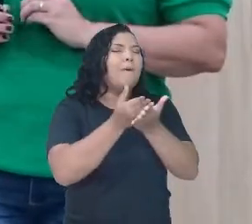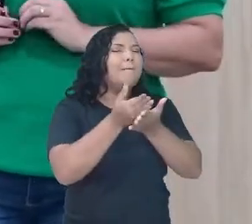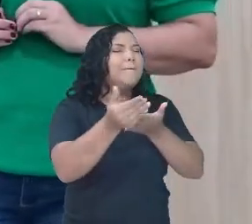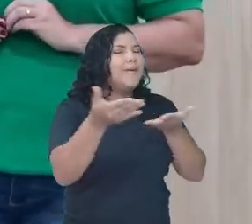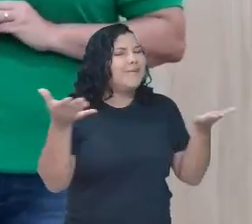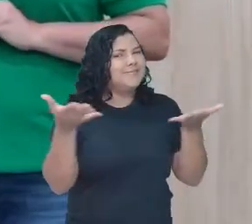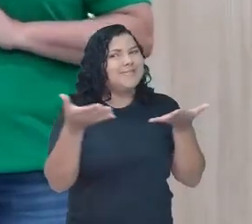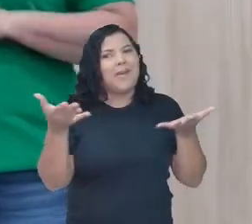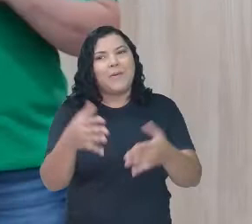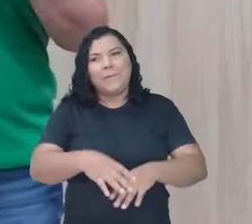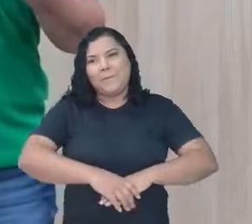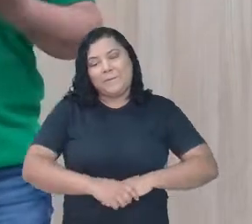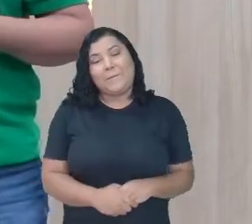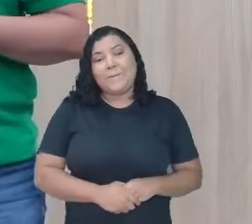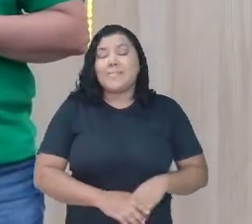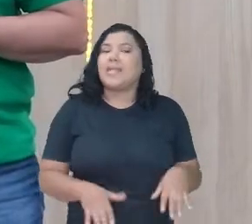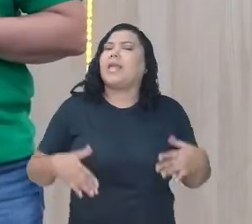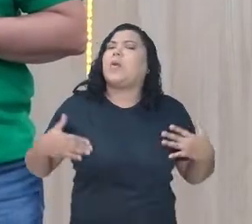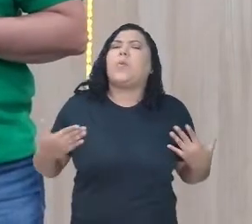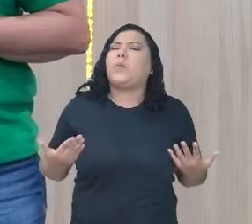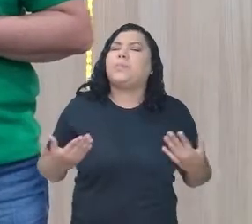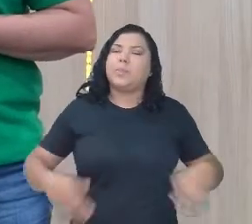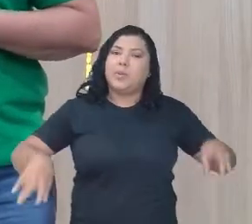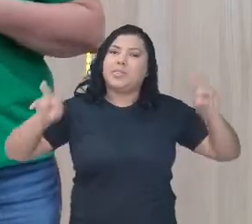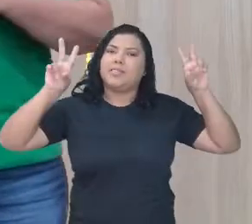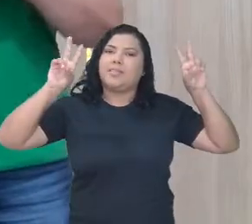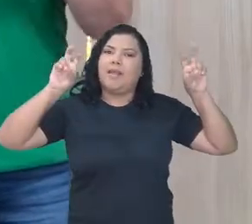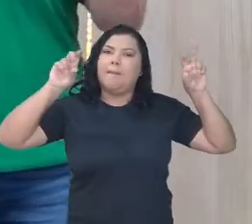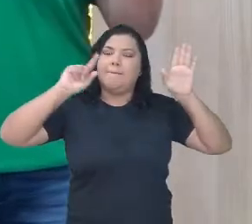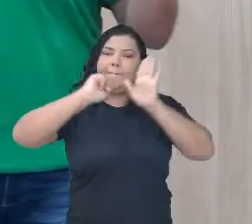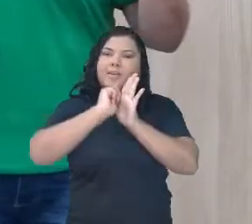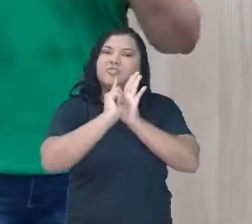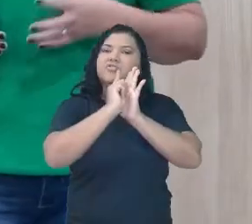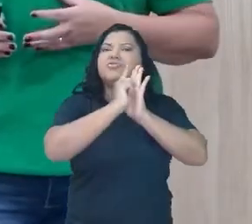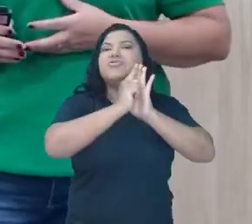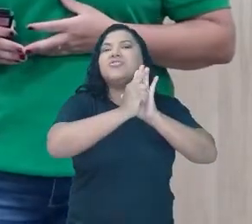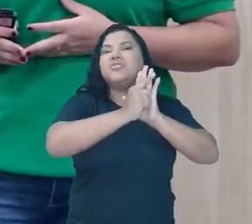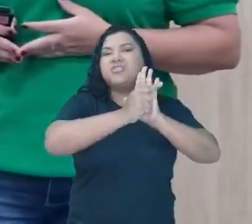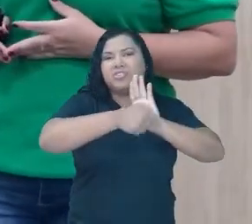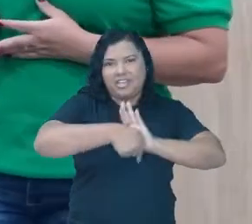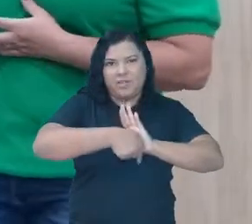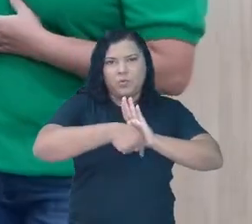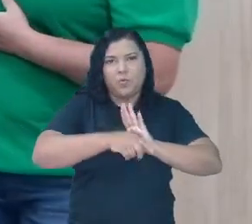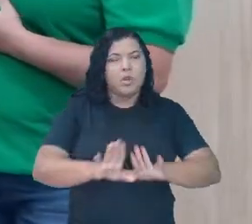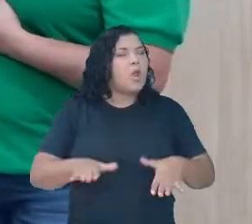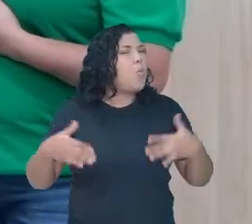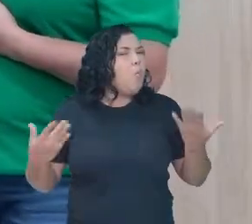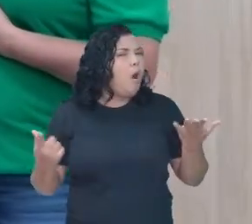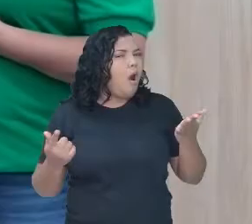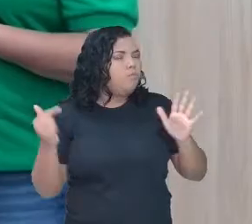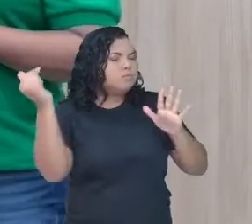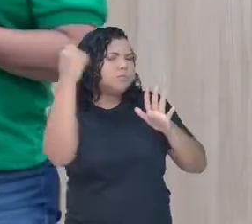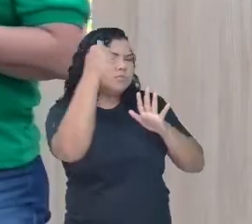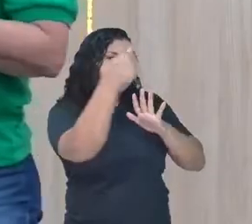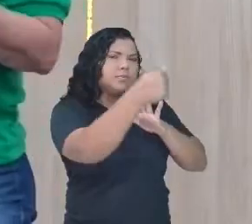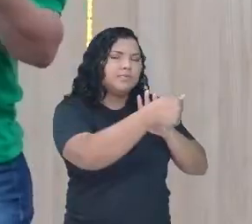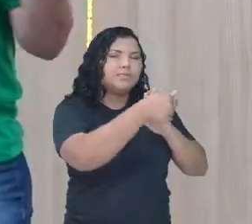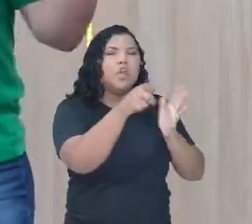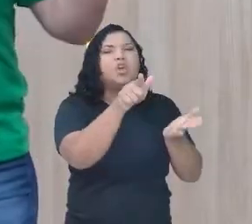nosso conteúdo hoje é gêneros textuais e vamos explorar o jornal. E